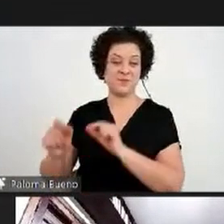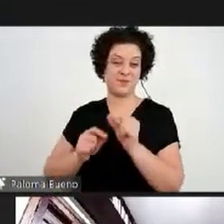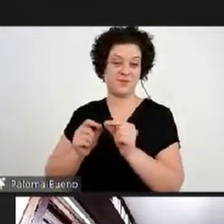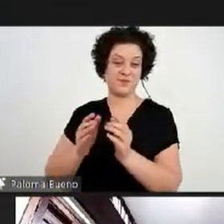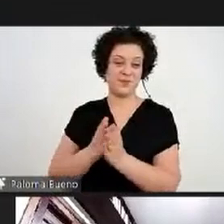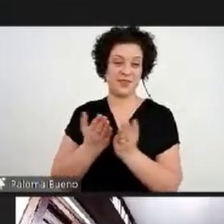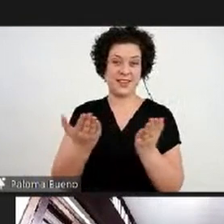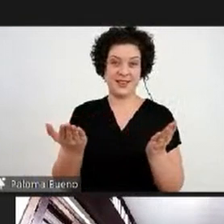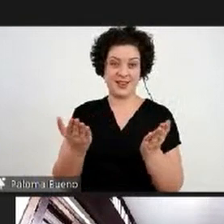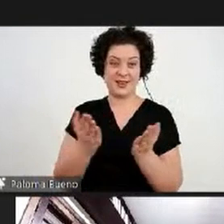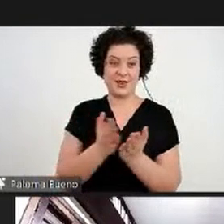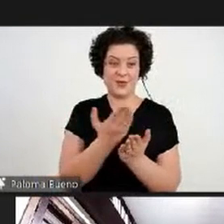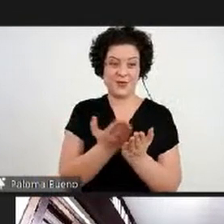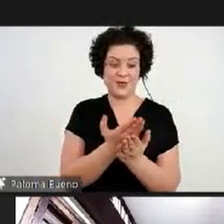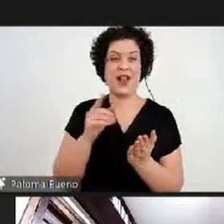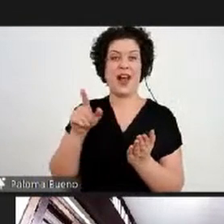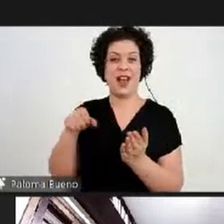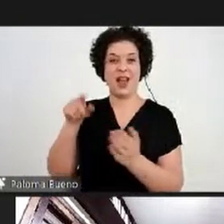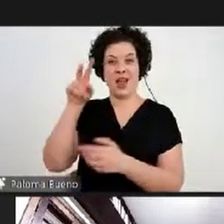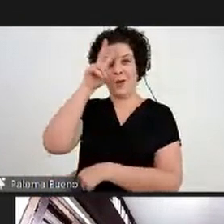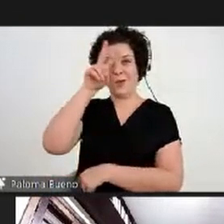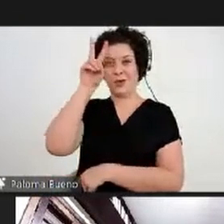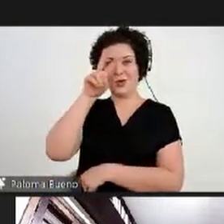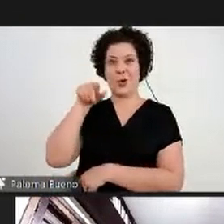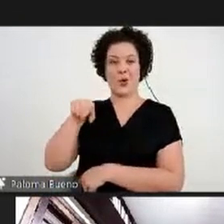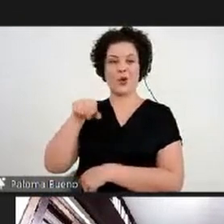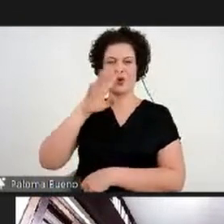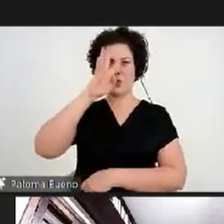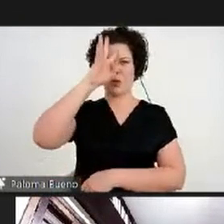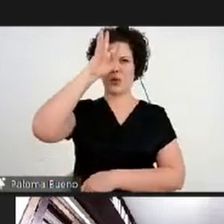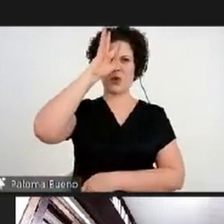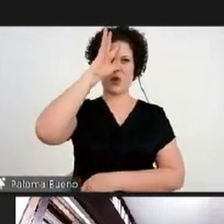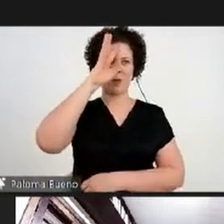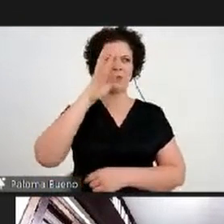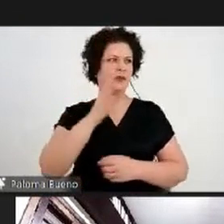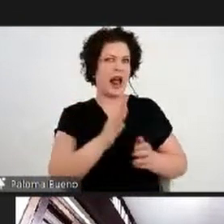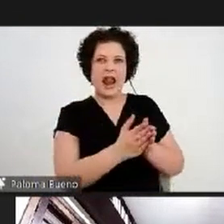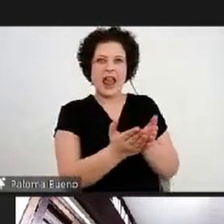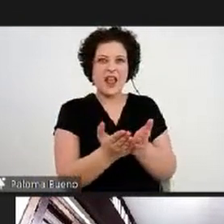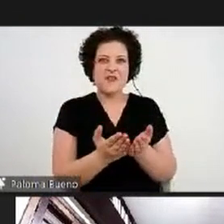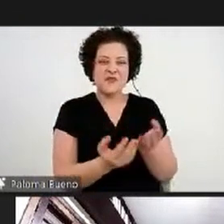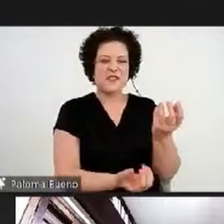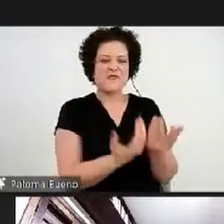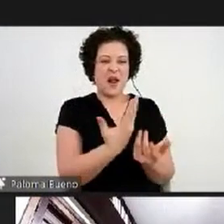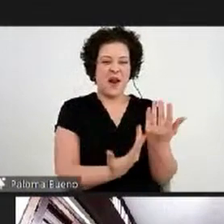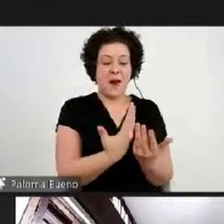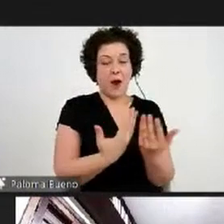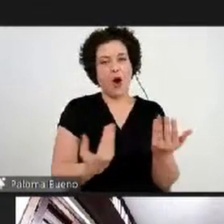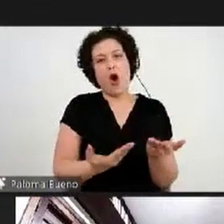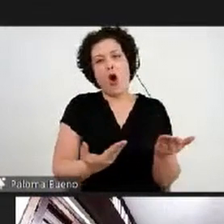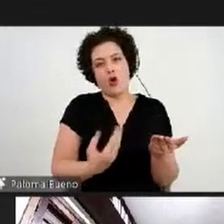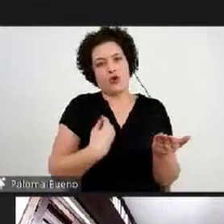uma ficção onde os bombeiros queimam livros, né? E hoje a gente não vive isso tanto na